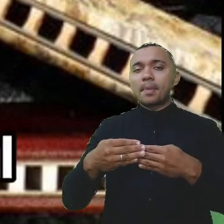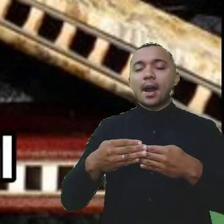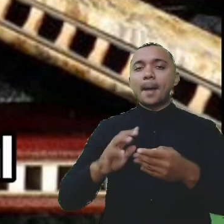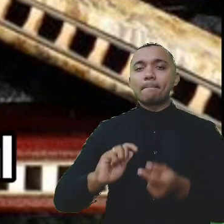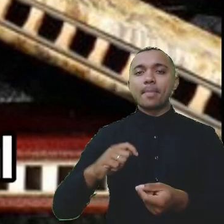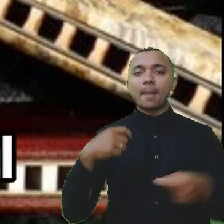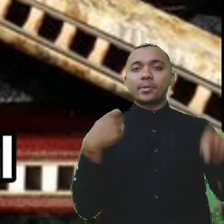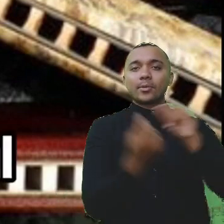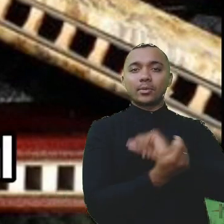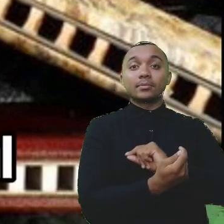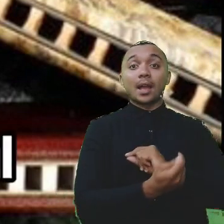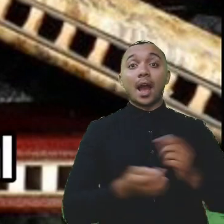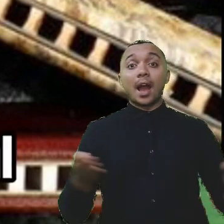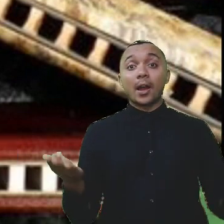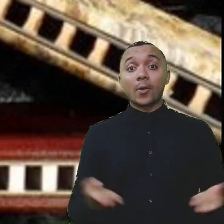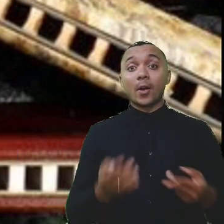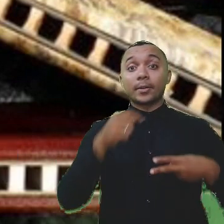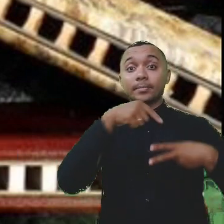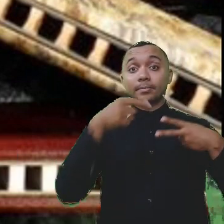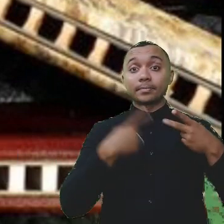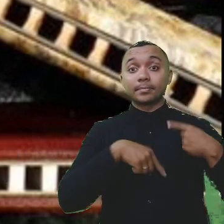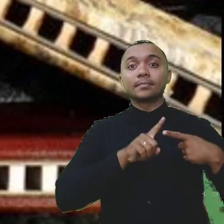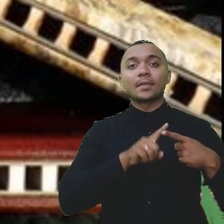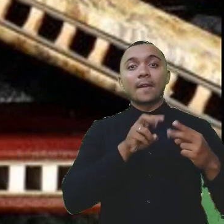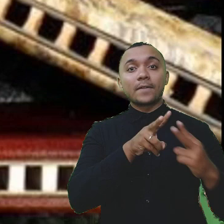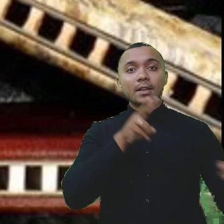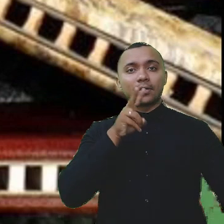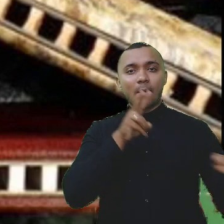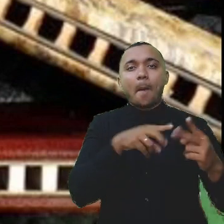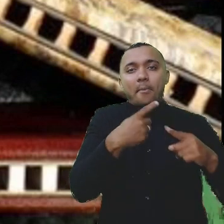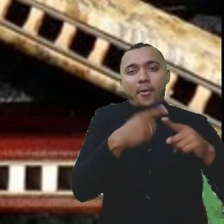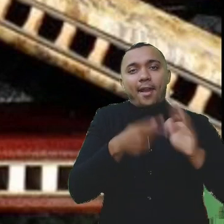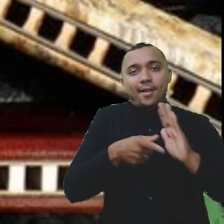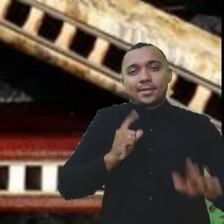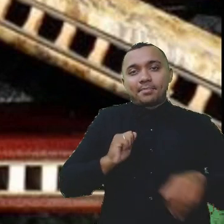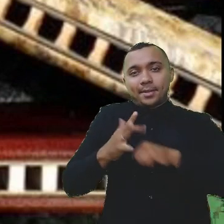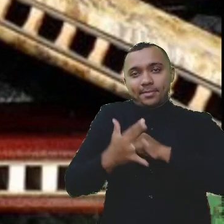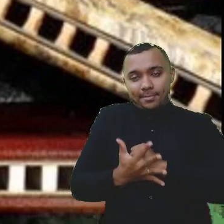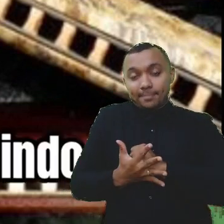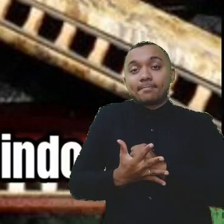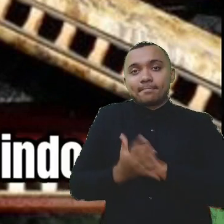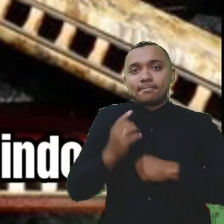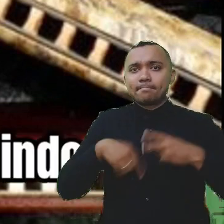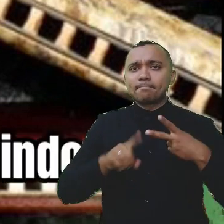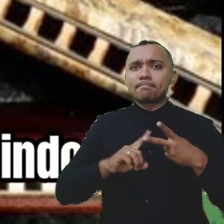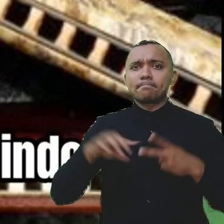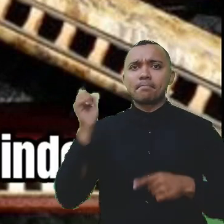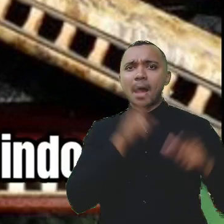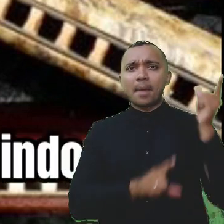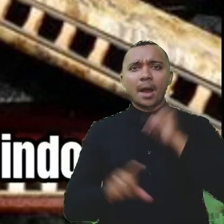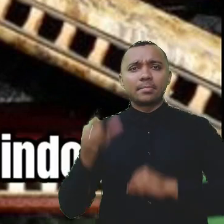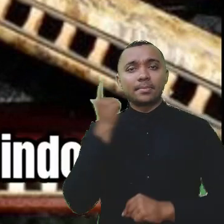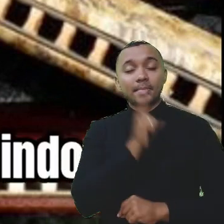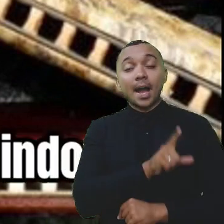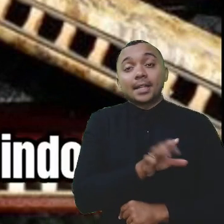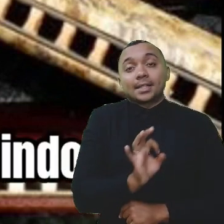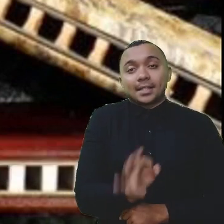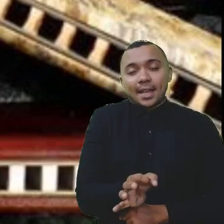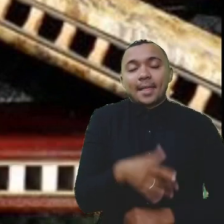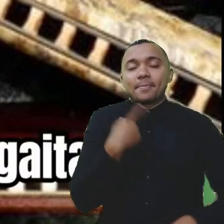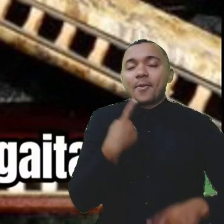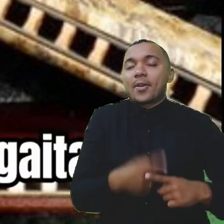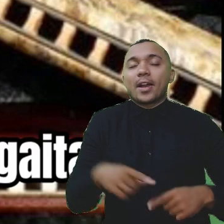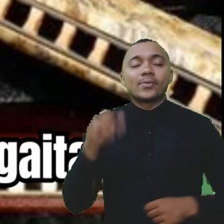e agora nós estamos no formato digital desde a época da pandemia e com resultados excelentes, sobretudo pelo fato de a gente estar